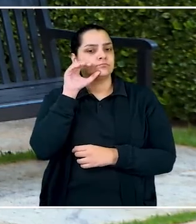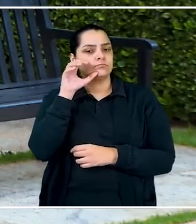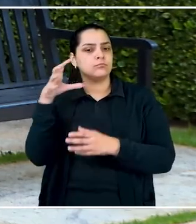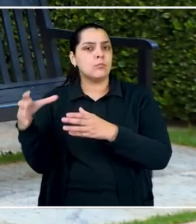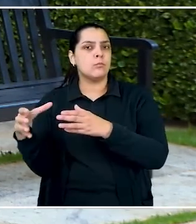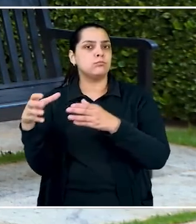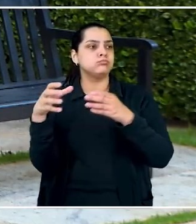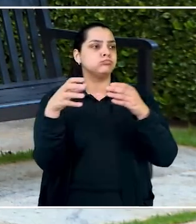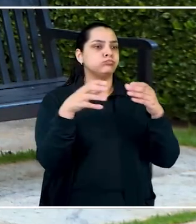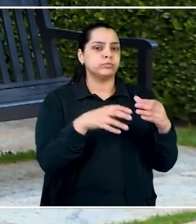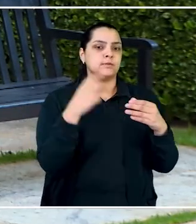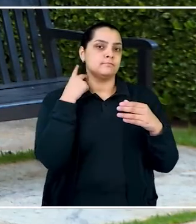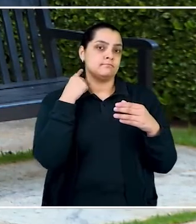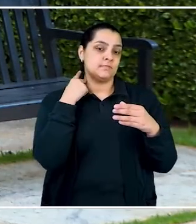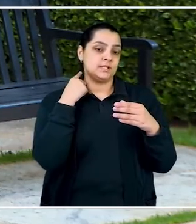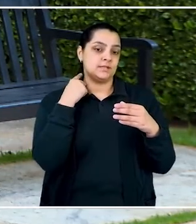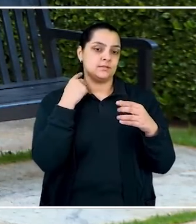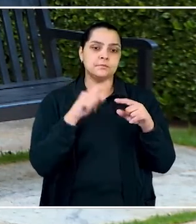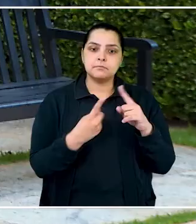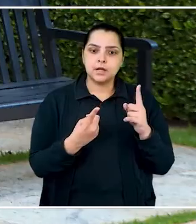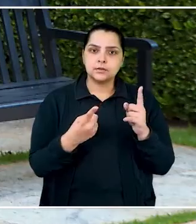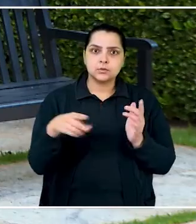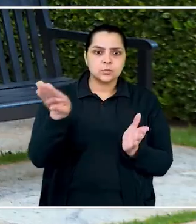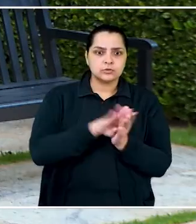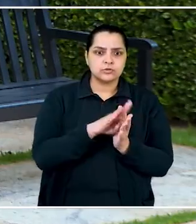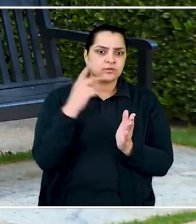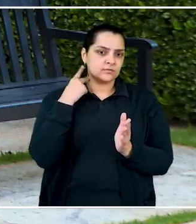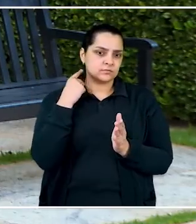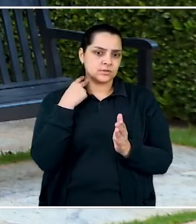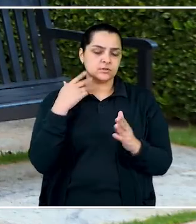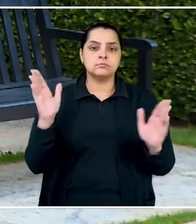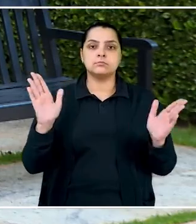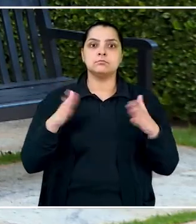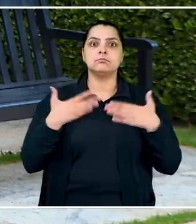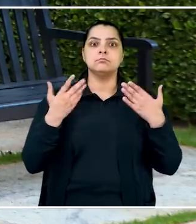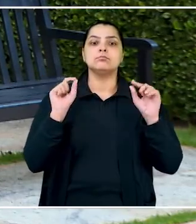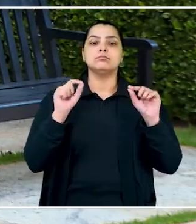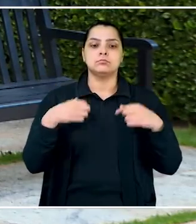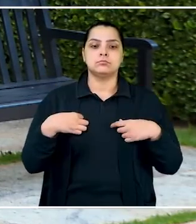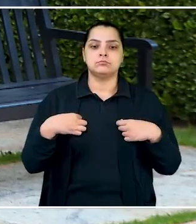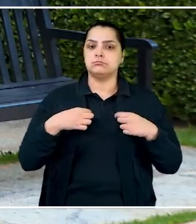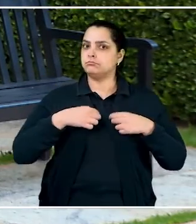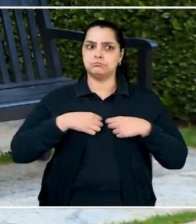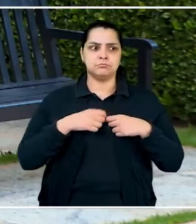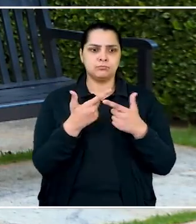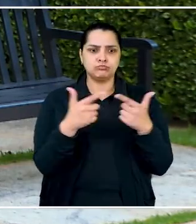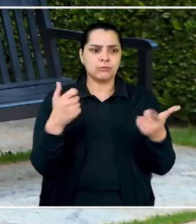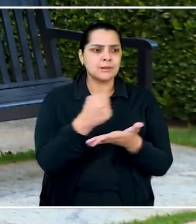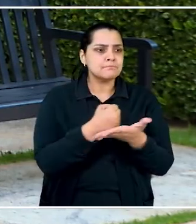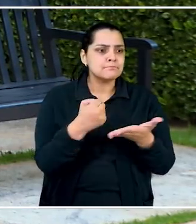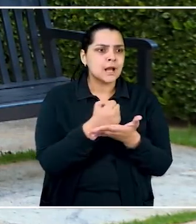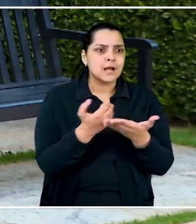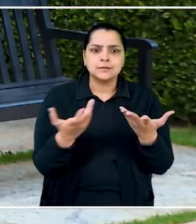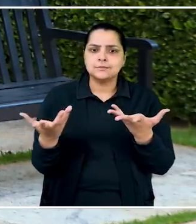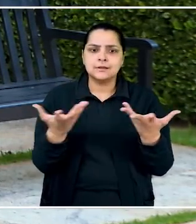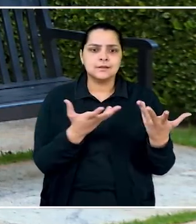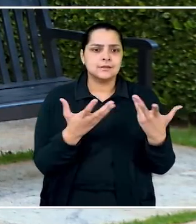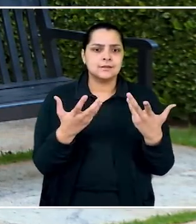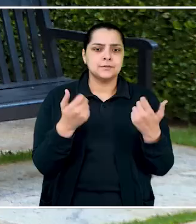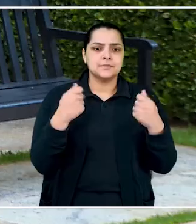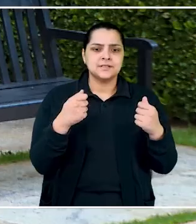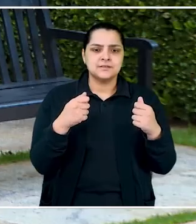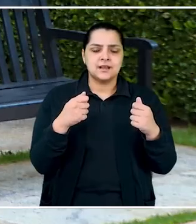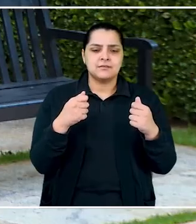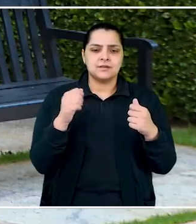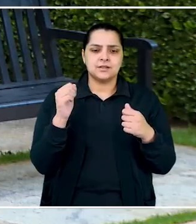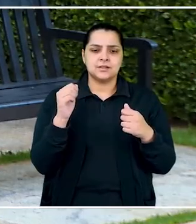trabalhadores embarcaram com destino à cidade mineira, mas ao chegar ao local foram surpreendidos pela falta de estrutura. O grupo tinha